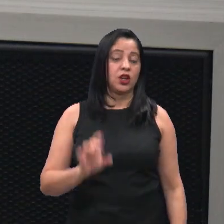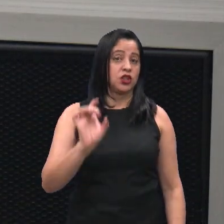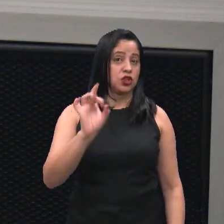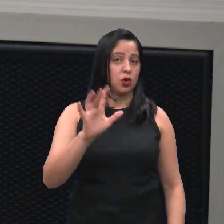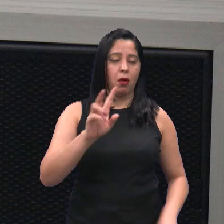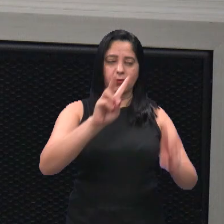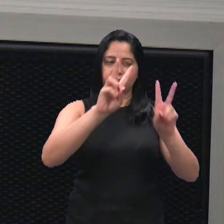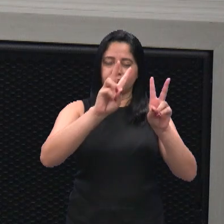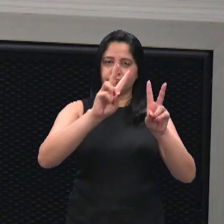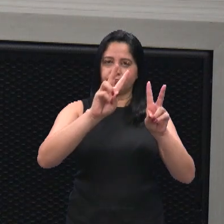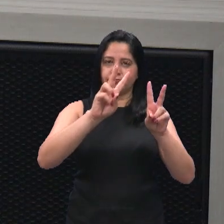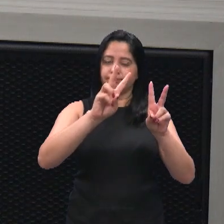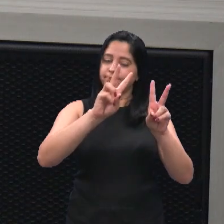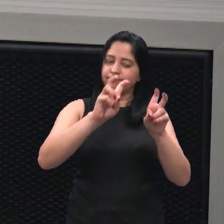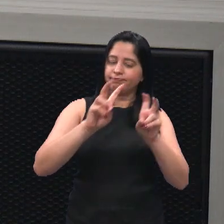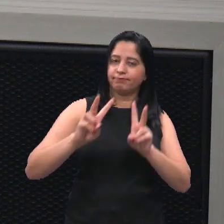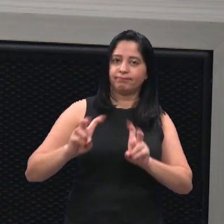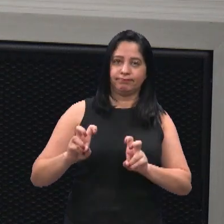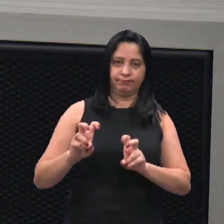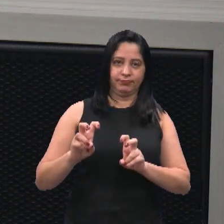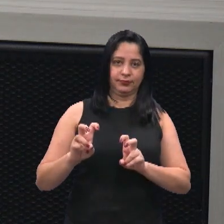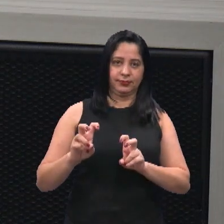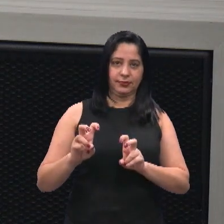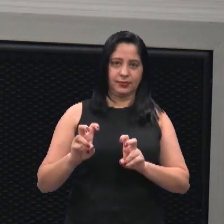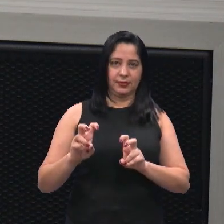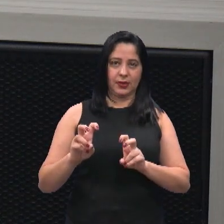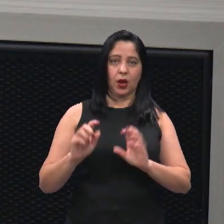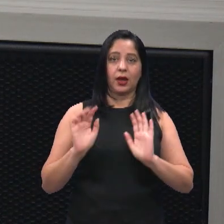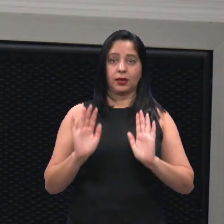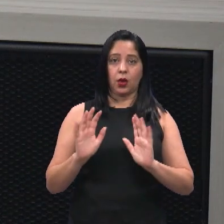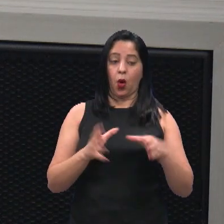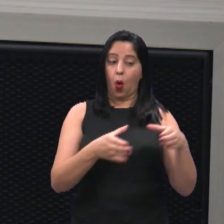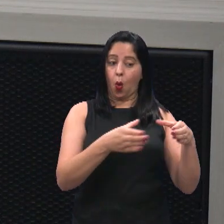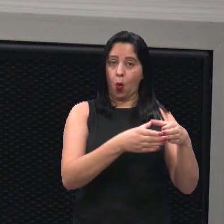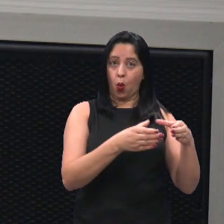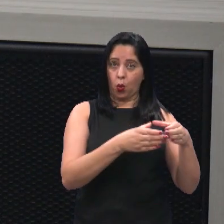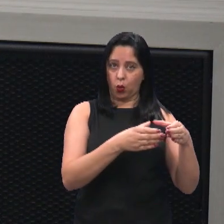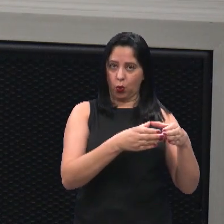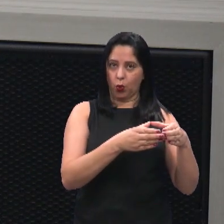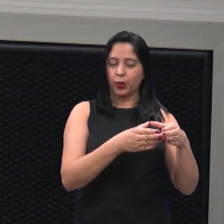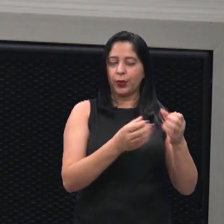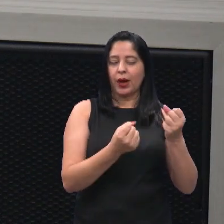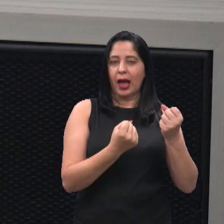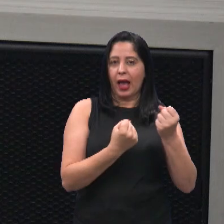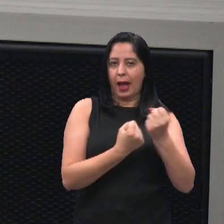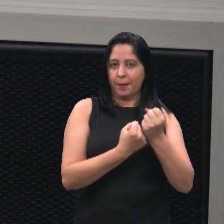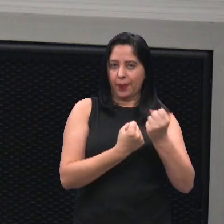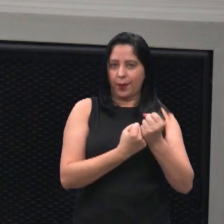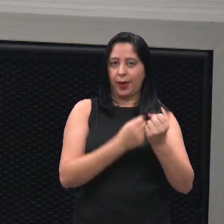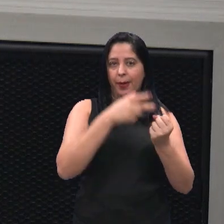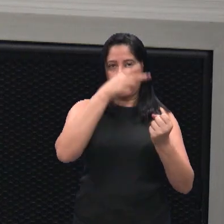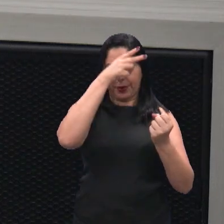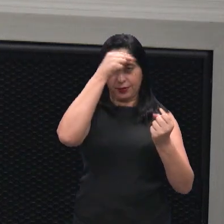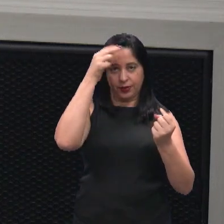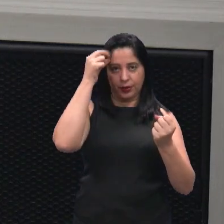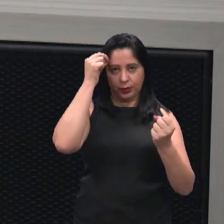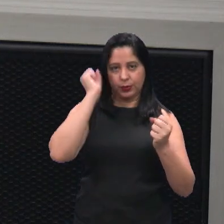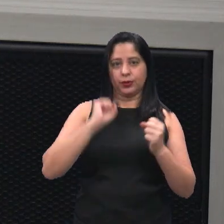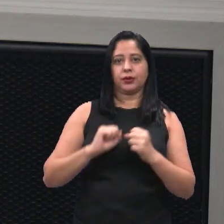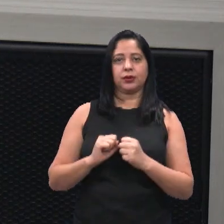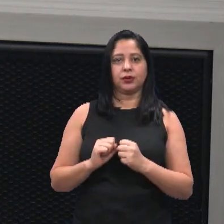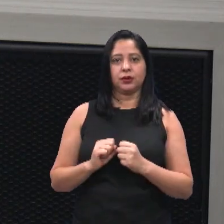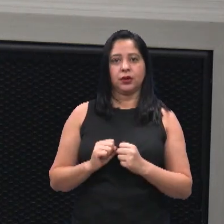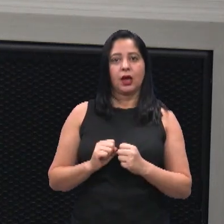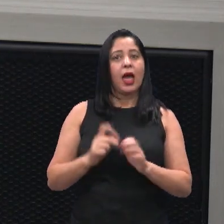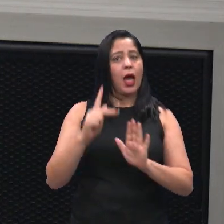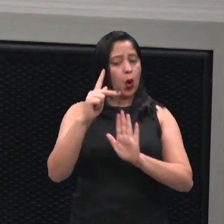aqui a posição da oposição, não é? É um projeto que a gente vê que tem